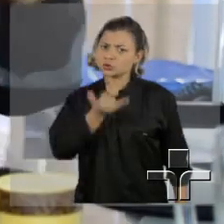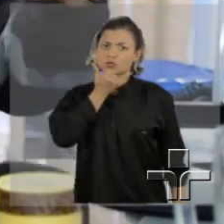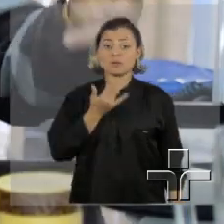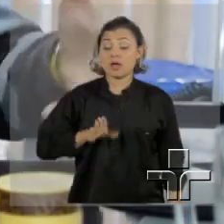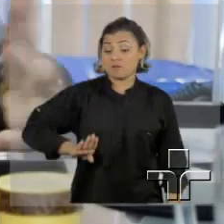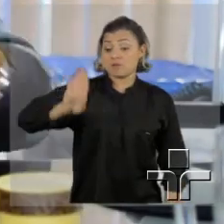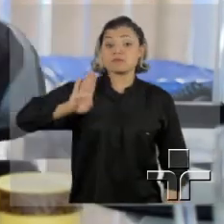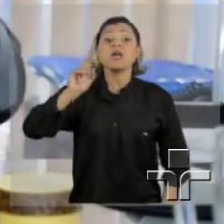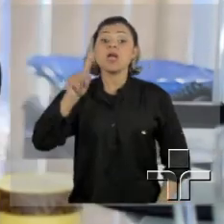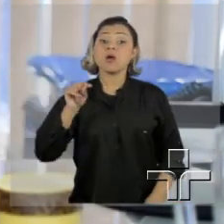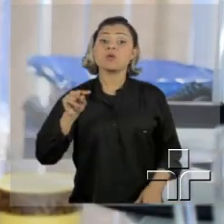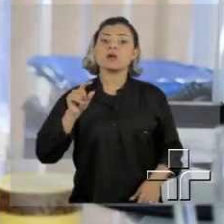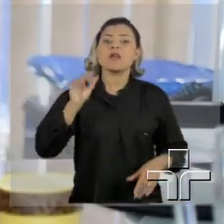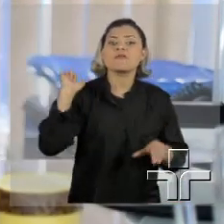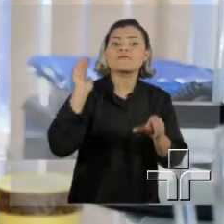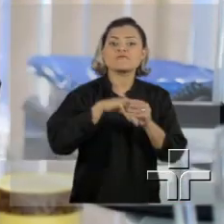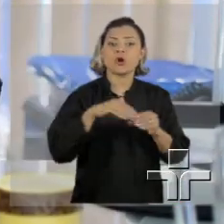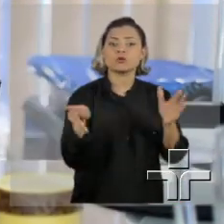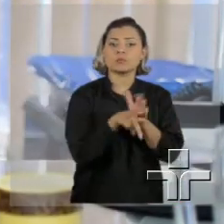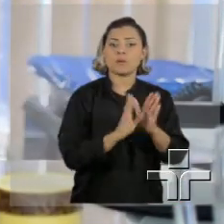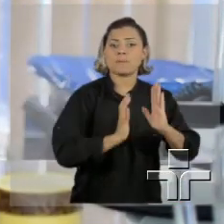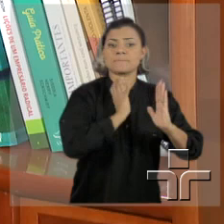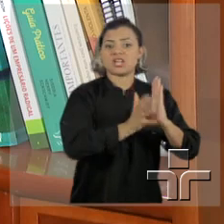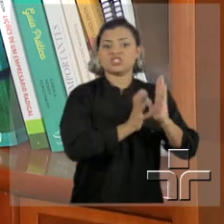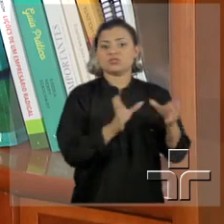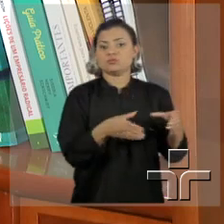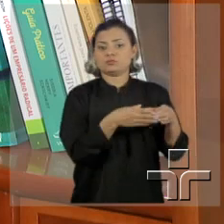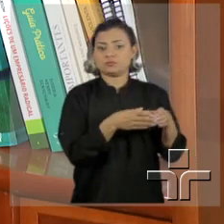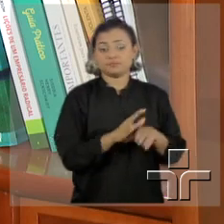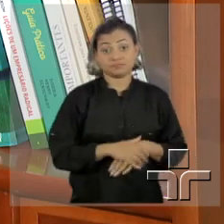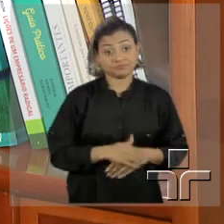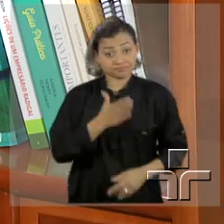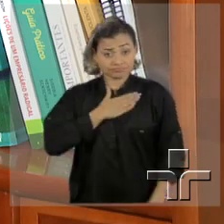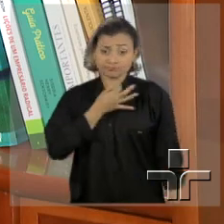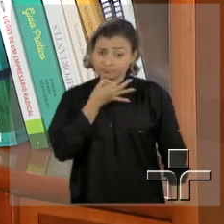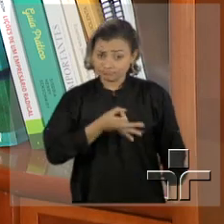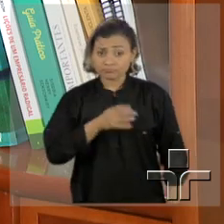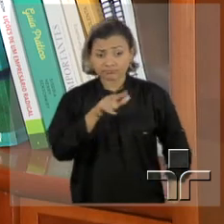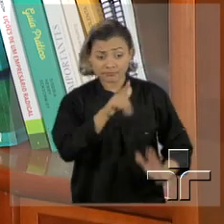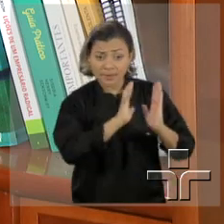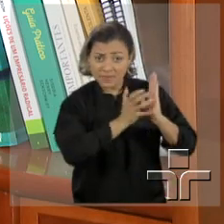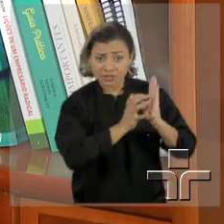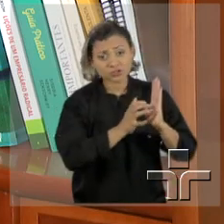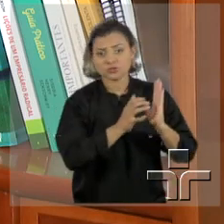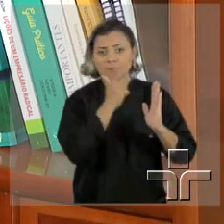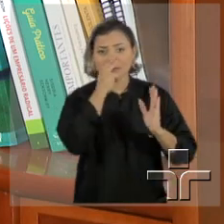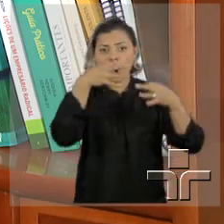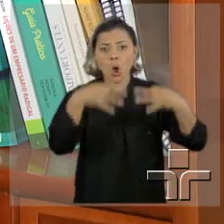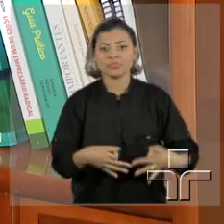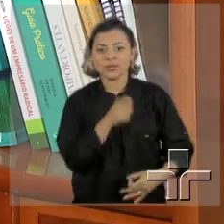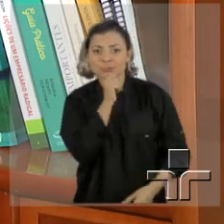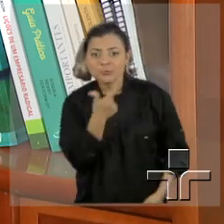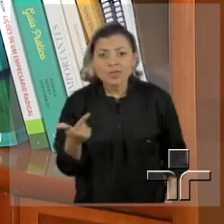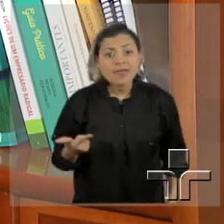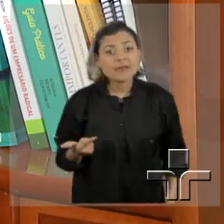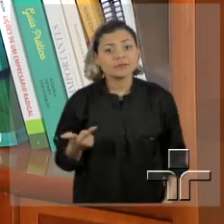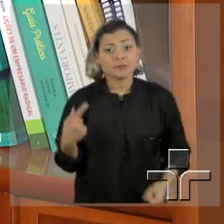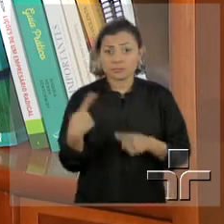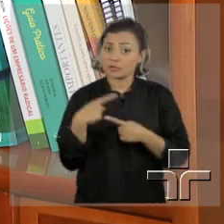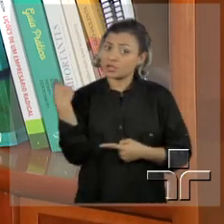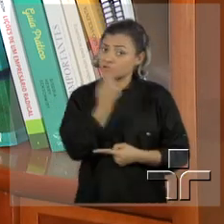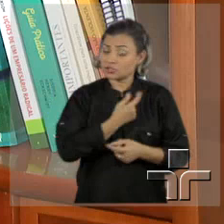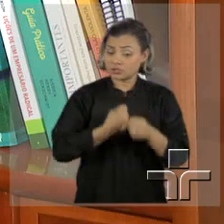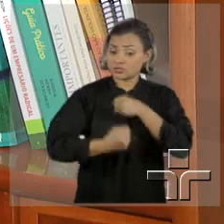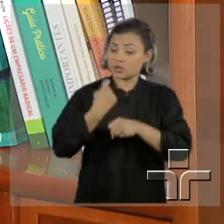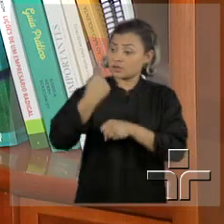o somatório dos votos da legenda do partido. Na nossa visão, os partidos estão sendo um pouco desonestos com esse compromisso que a gente fez há um